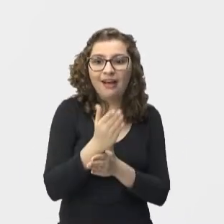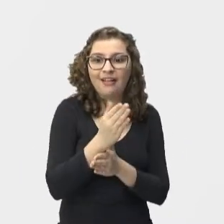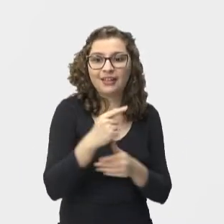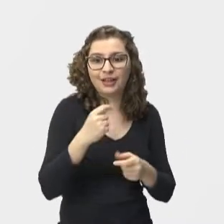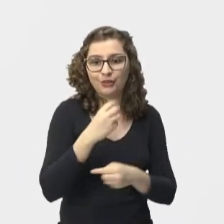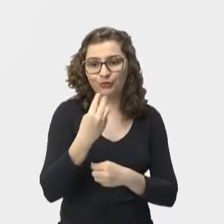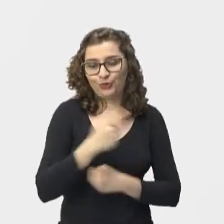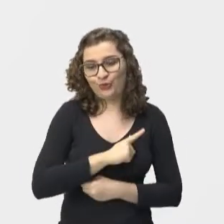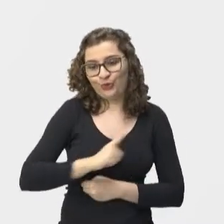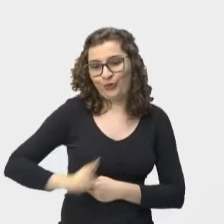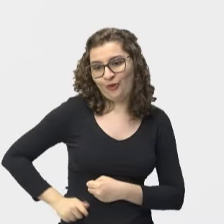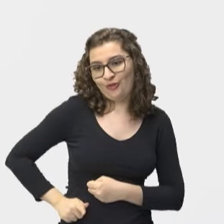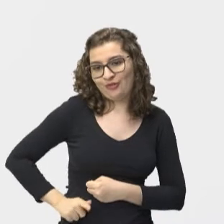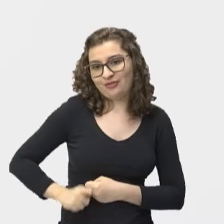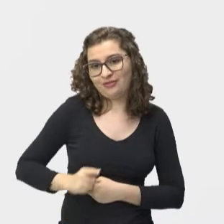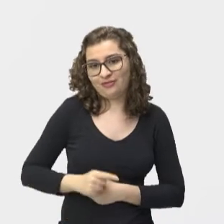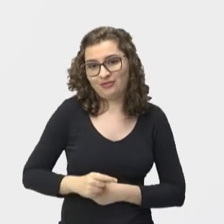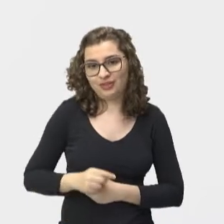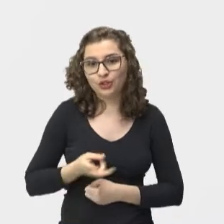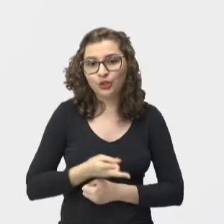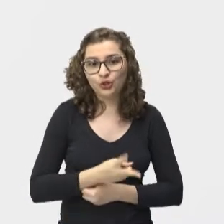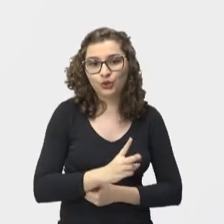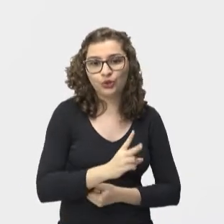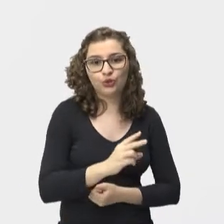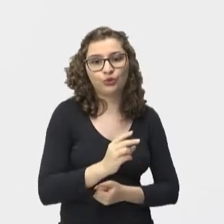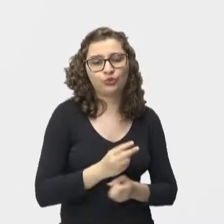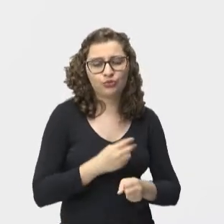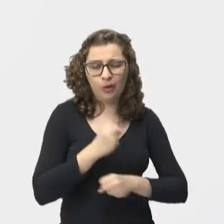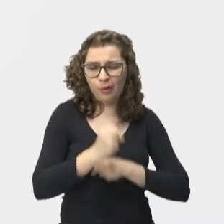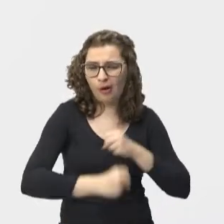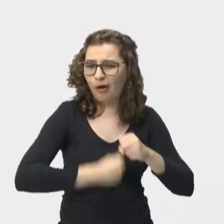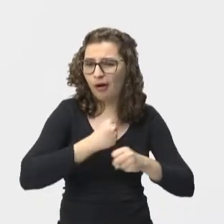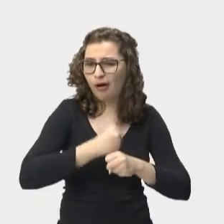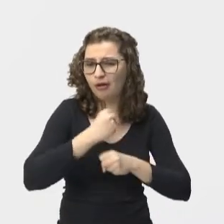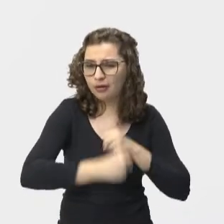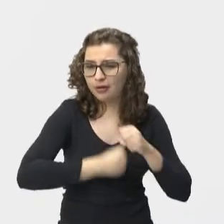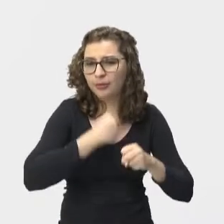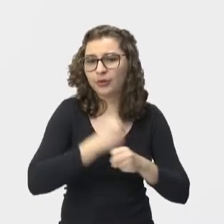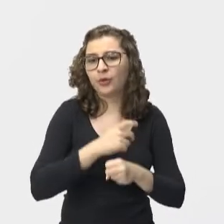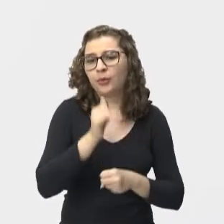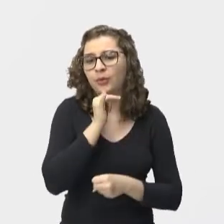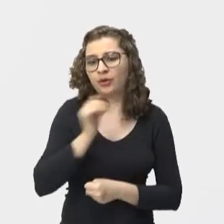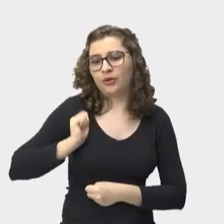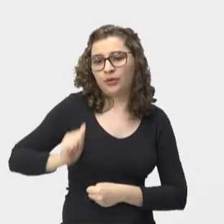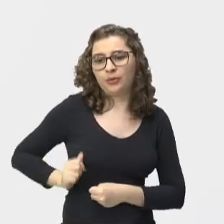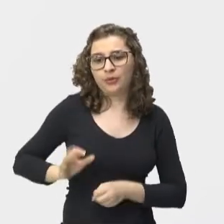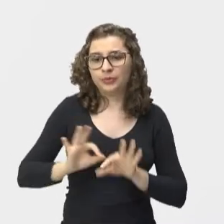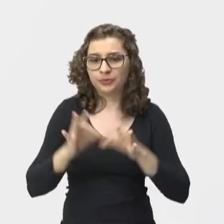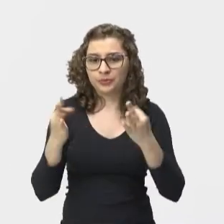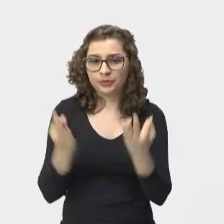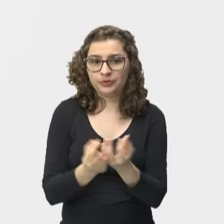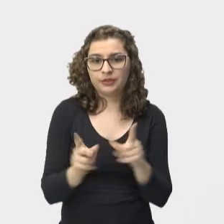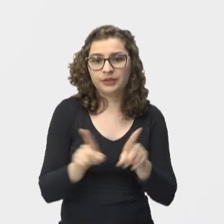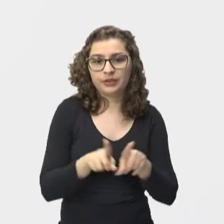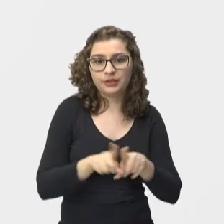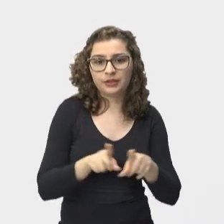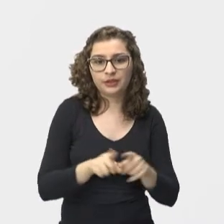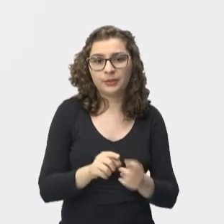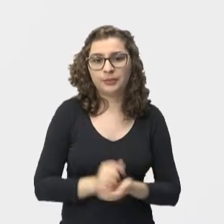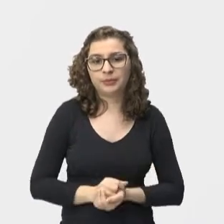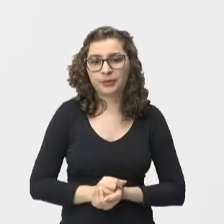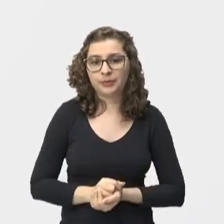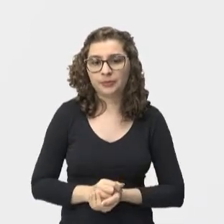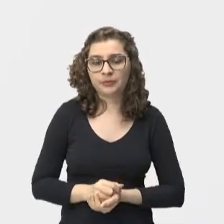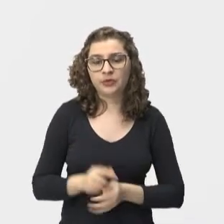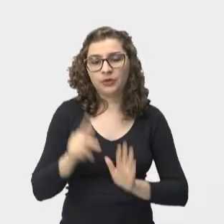transcendem governos e que se mantêm no longo prazo, como é o caso do Bolsa Família, né, e o Programa Nacional